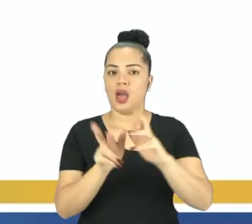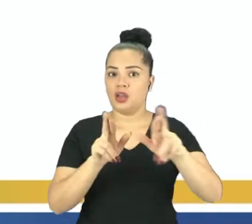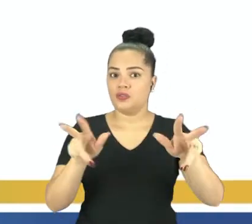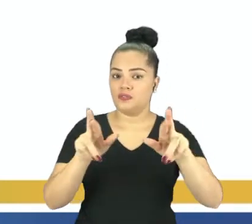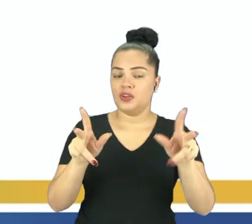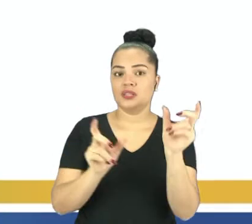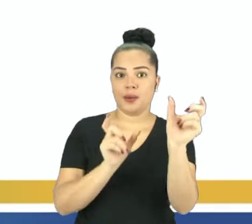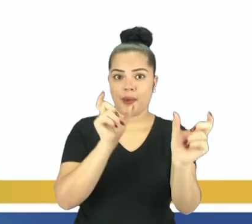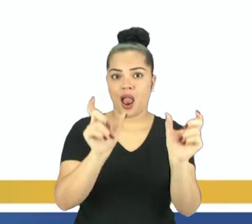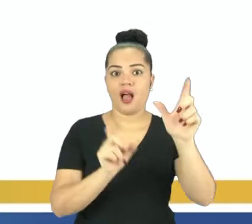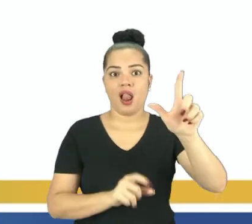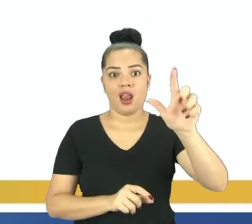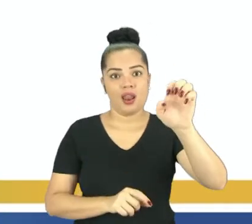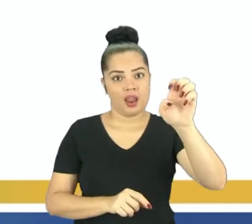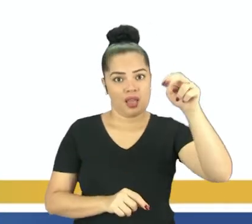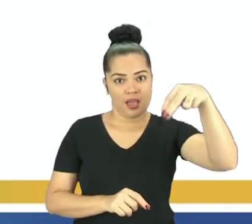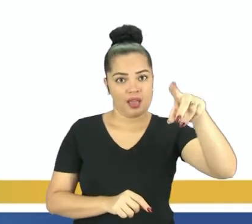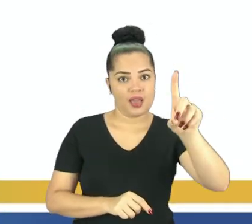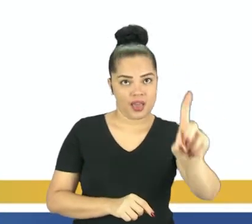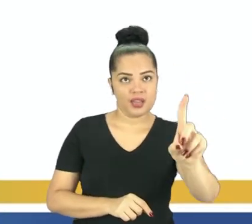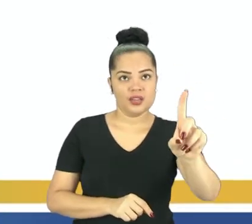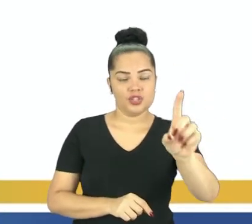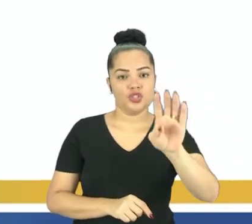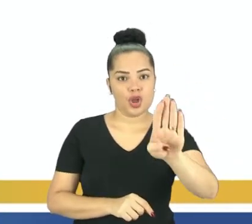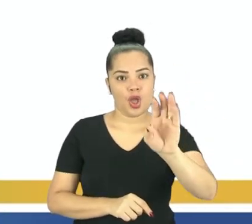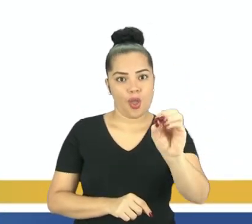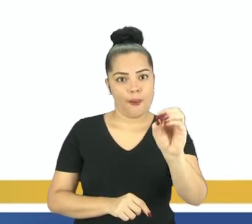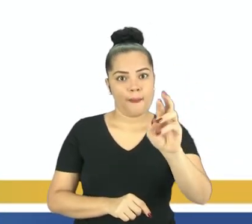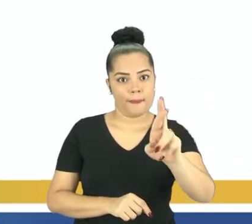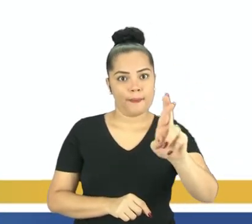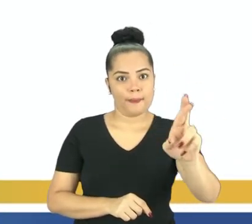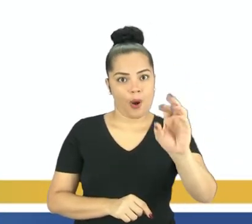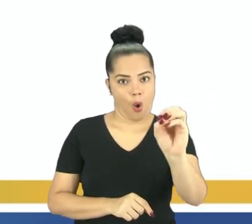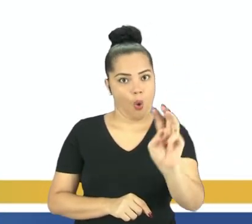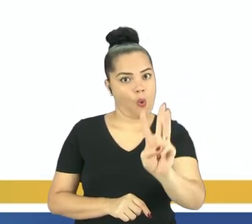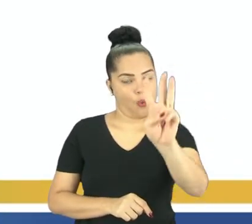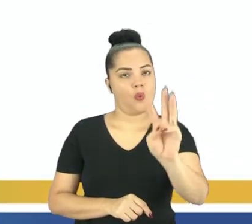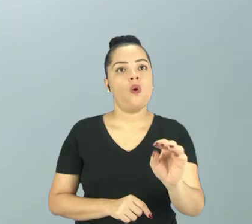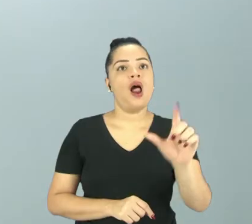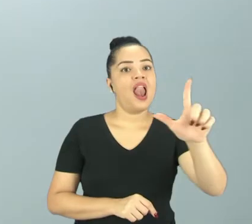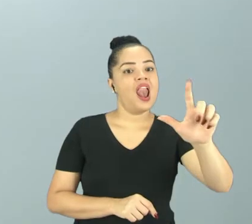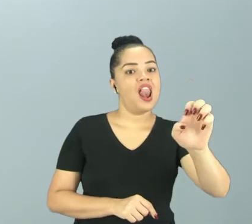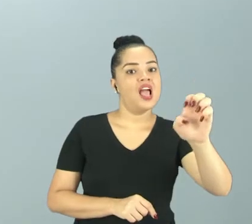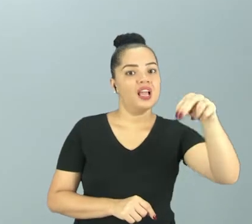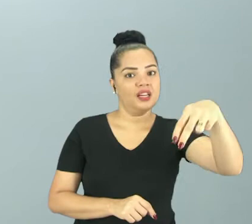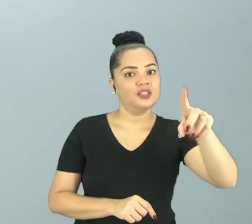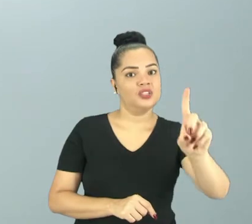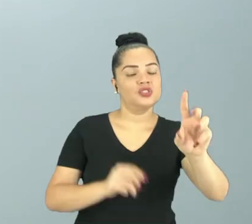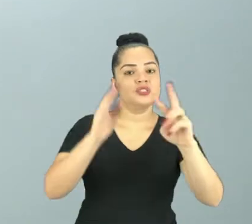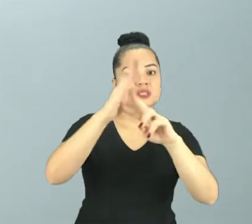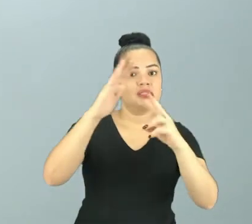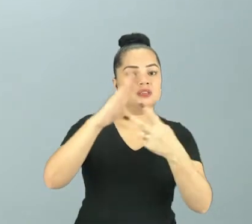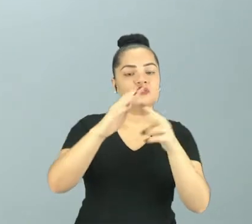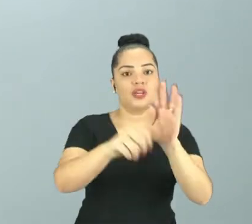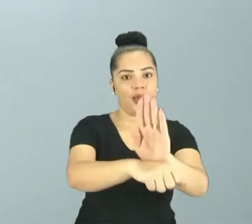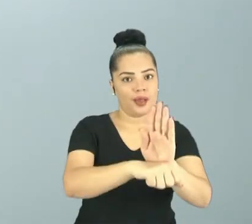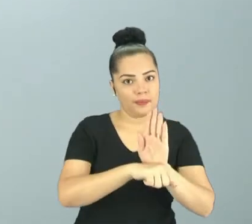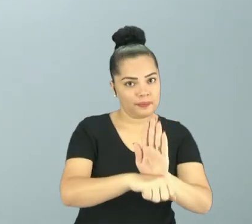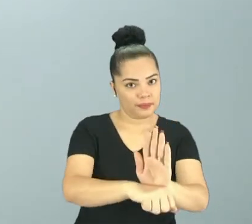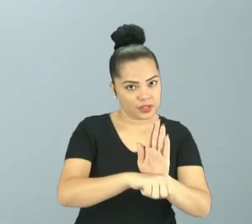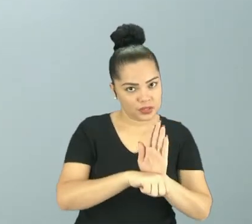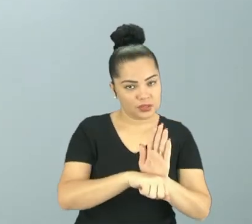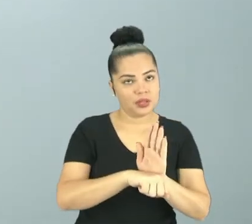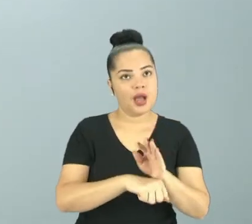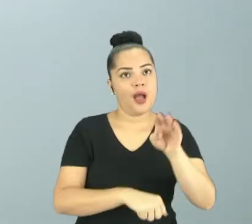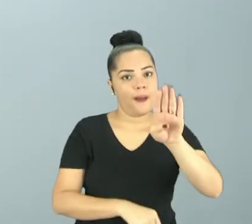palavras lend e borrow é bem pequena. Lend significa emprestar e borrow significa pegar emprestado,